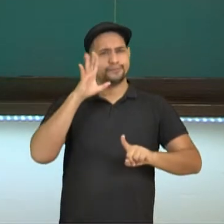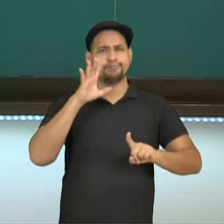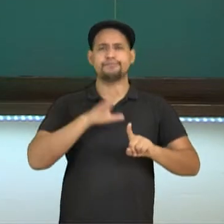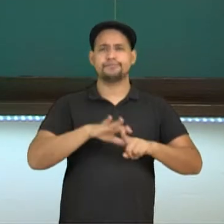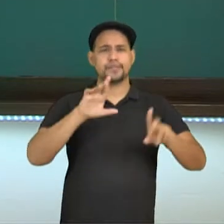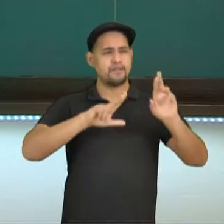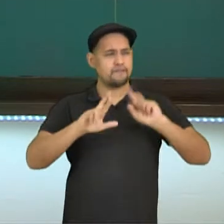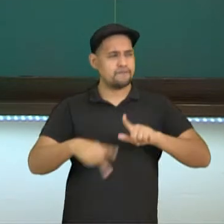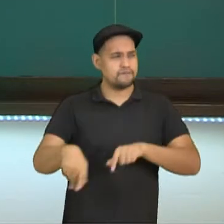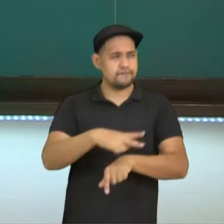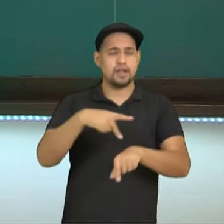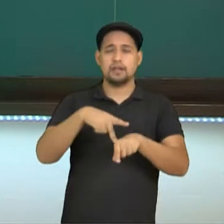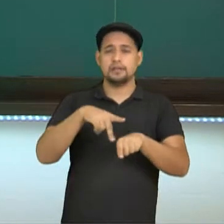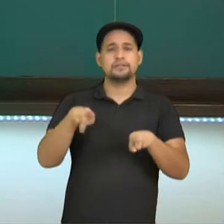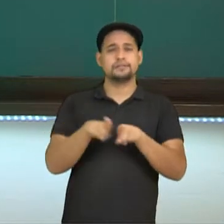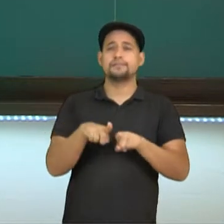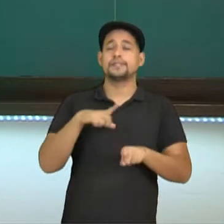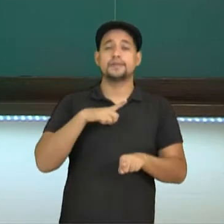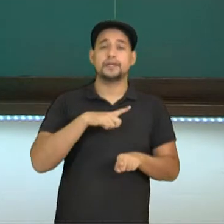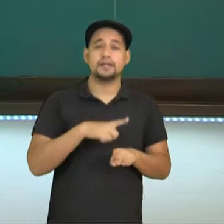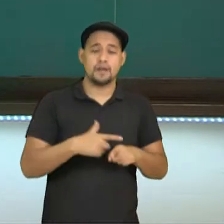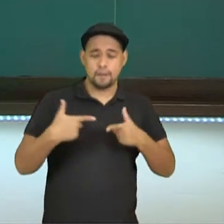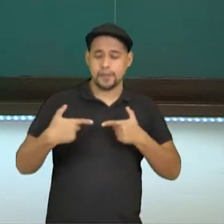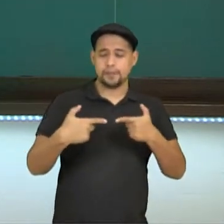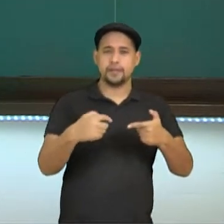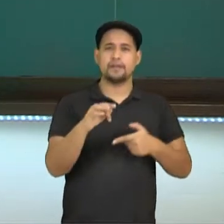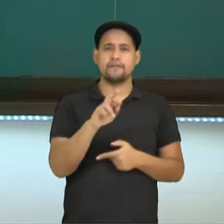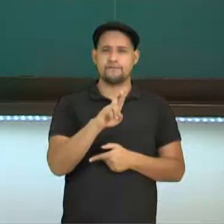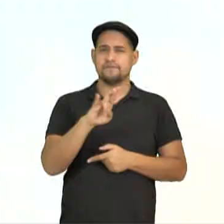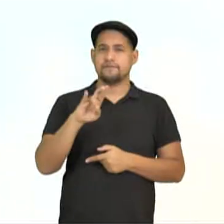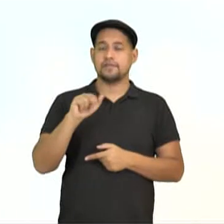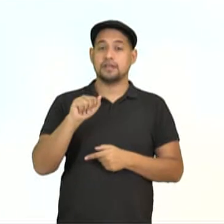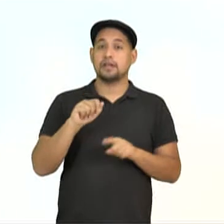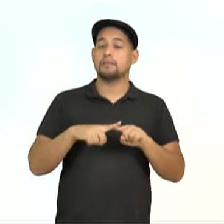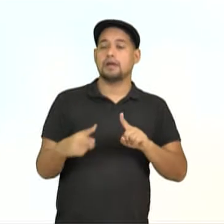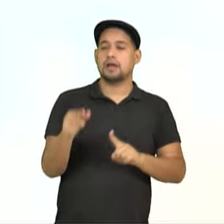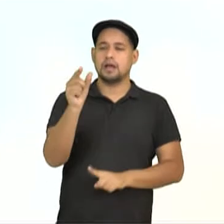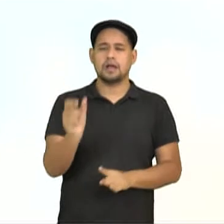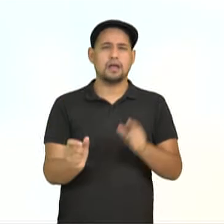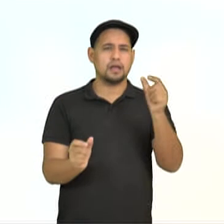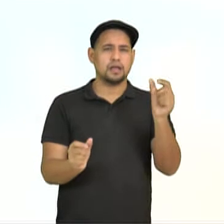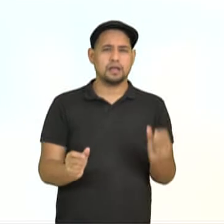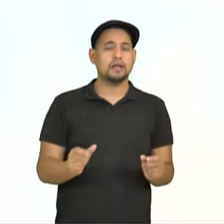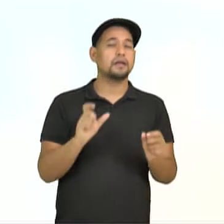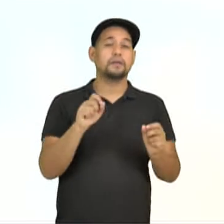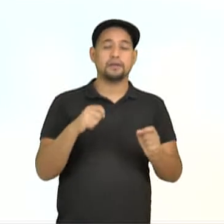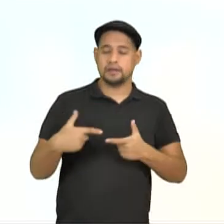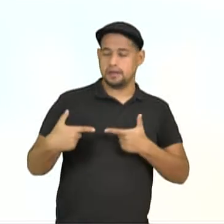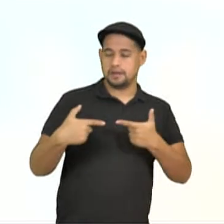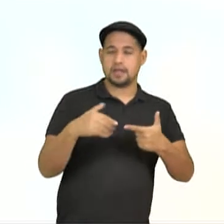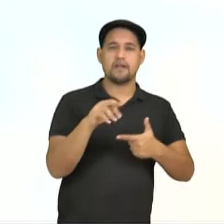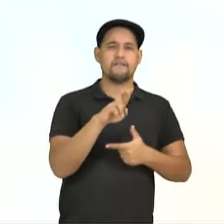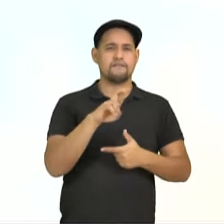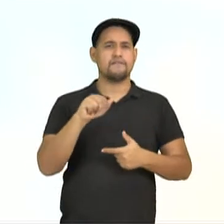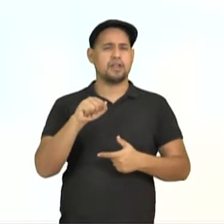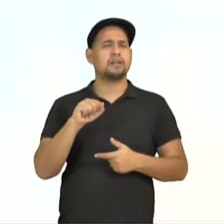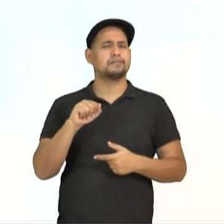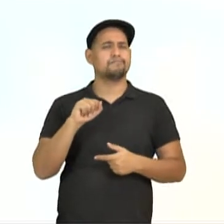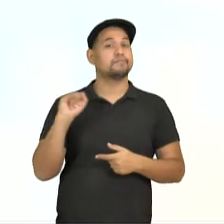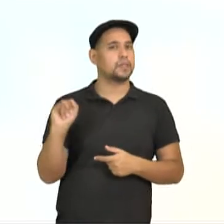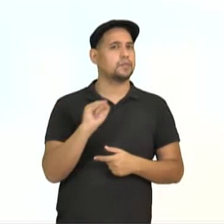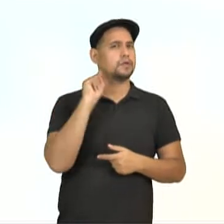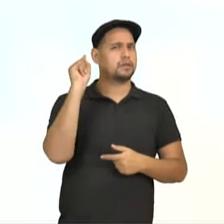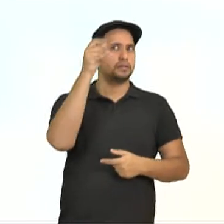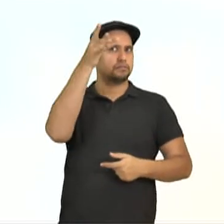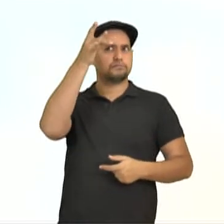outros países envolvendo a Guerra Fria. Características gerais da Guerra Fria. Importante essas informações